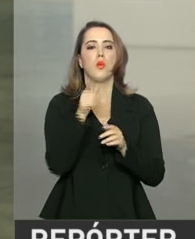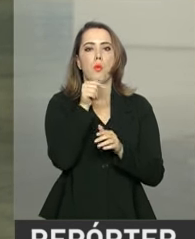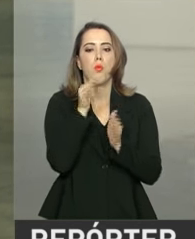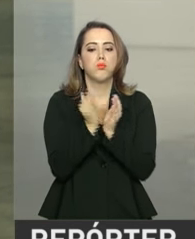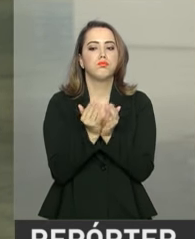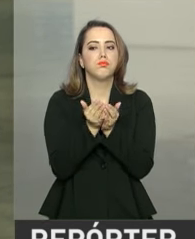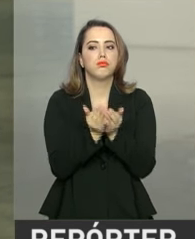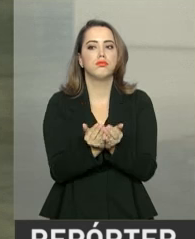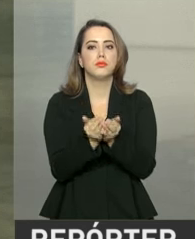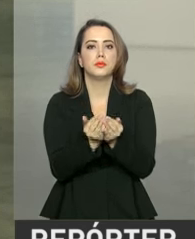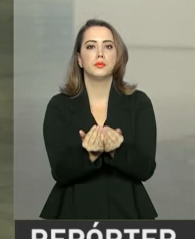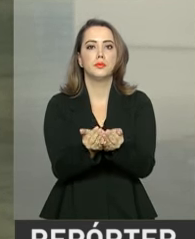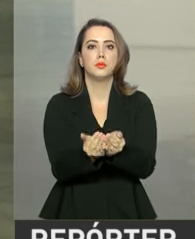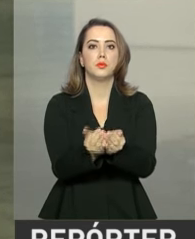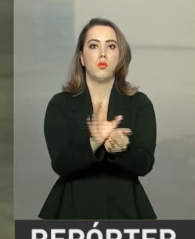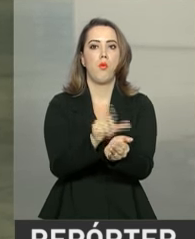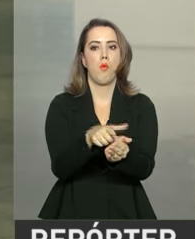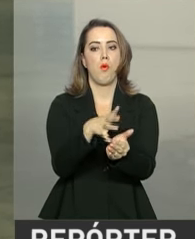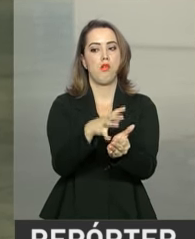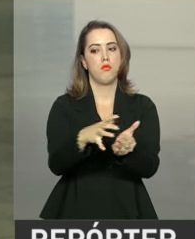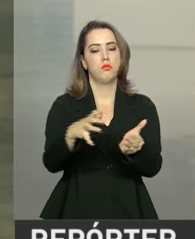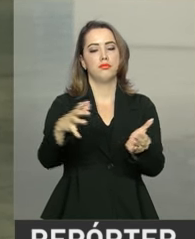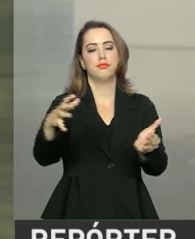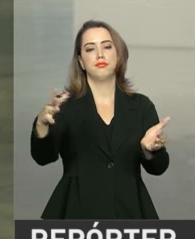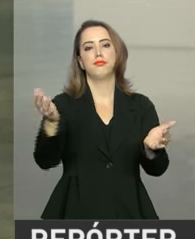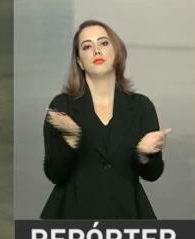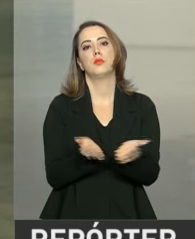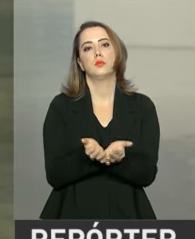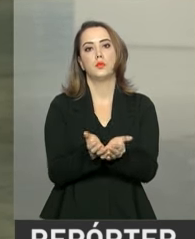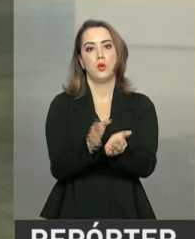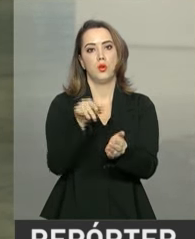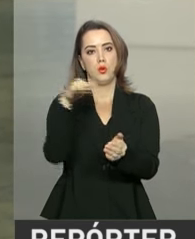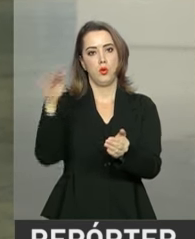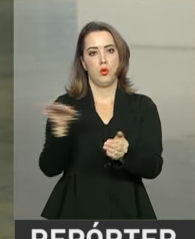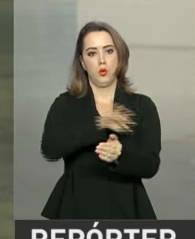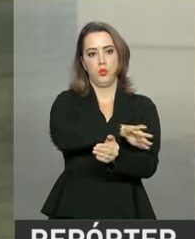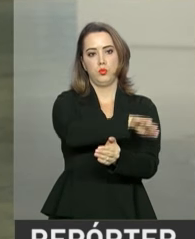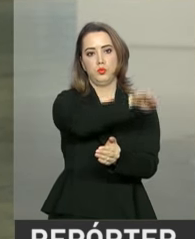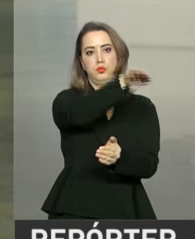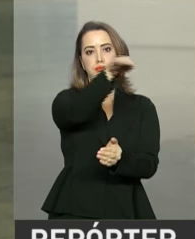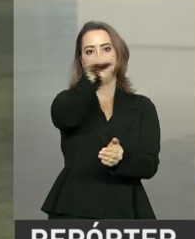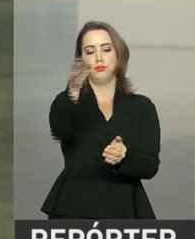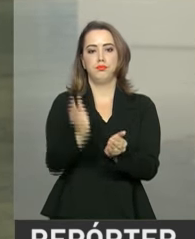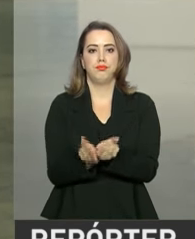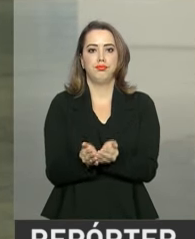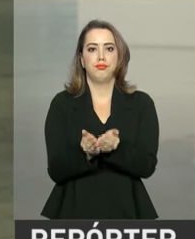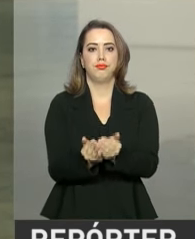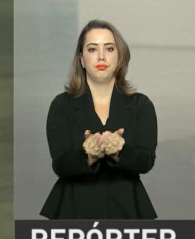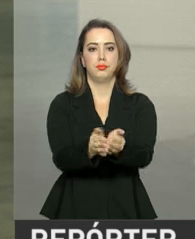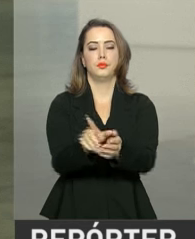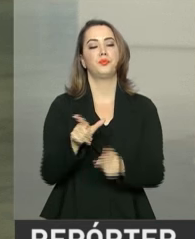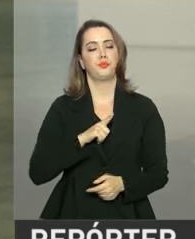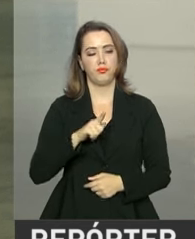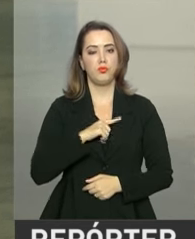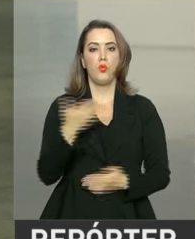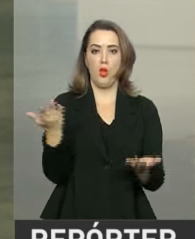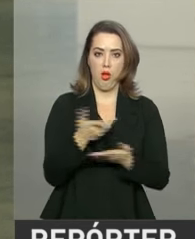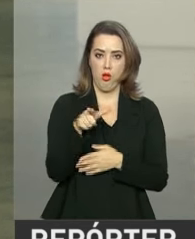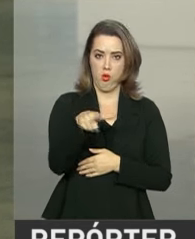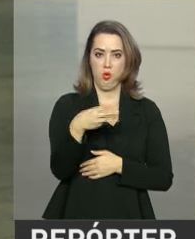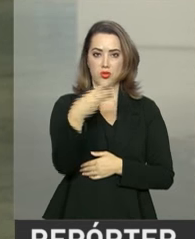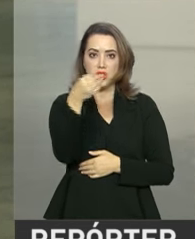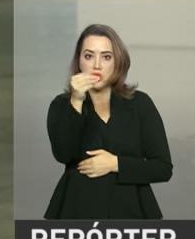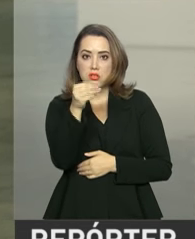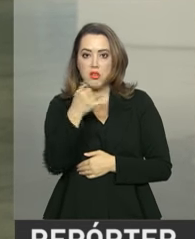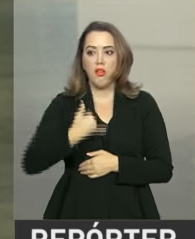embarcações de grande calado, de grande extensão por baixo da ponte. Como que ocorre hoje? Existe uma ponte na década de 30